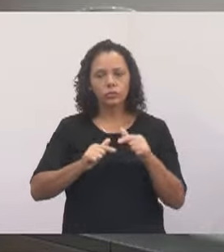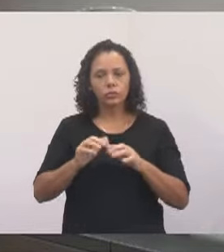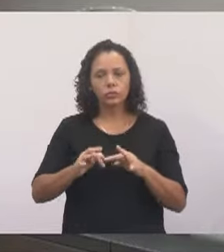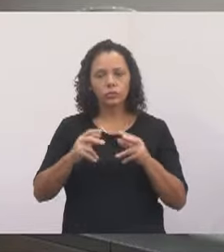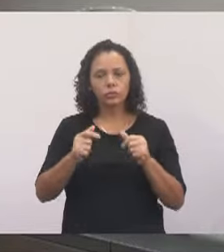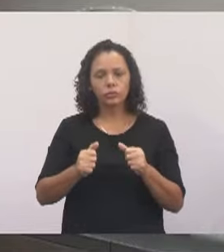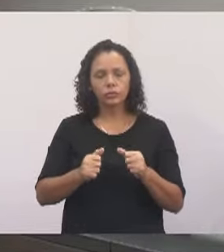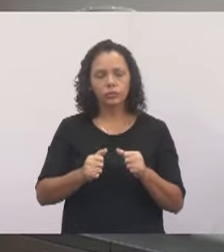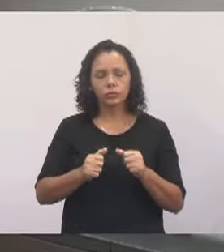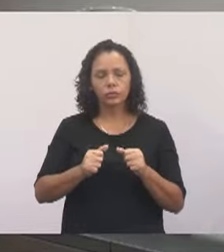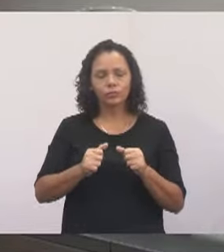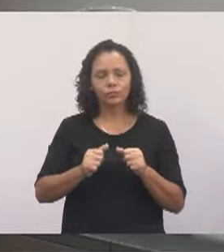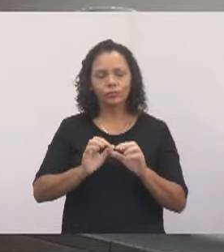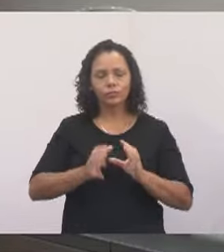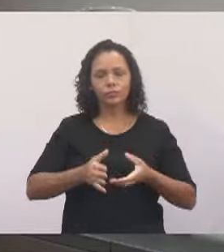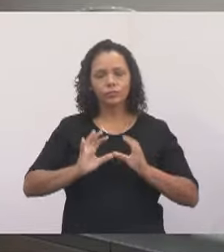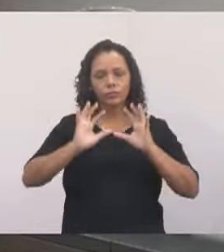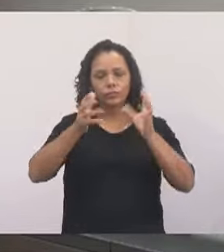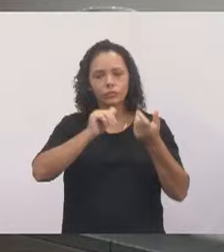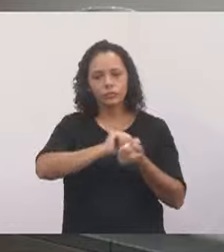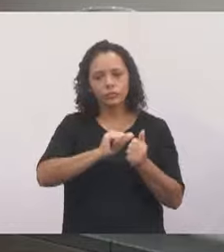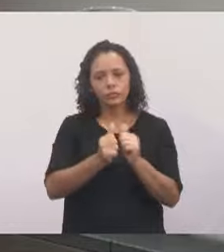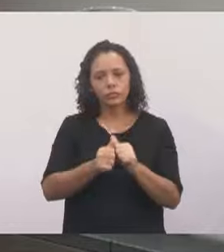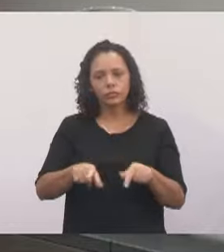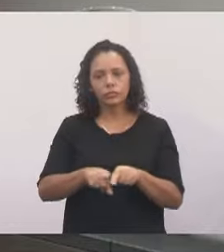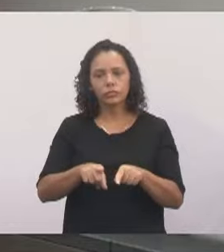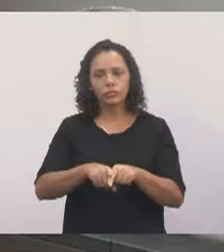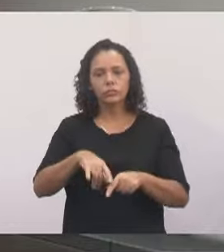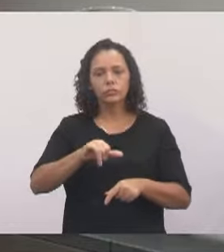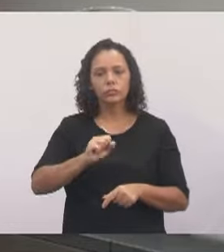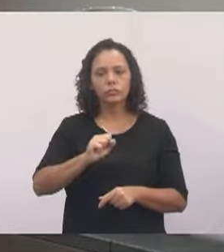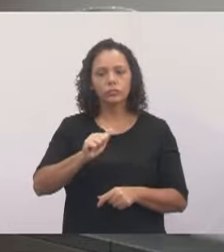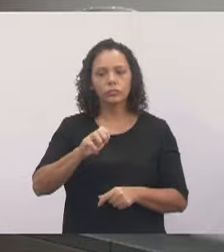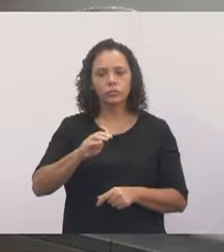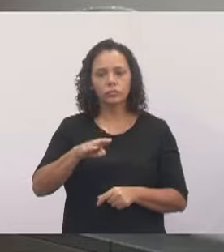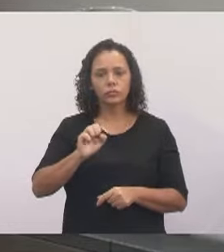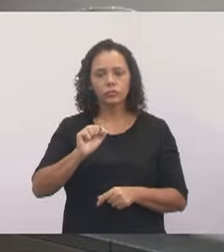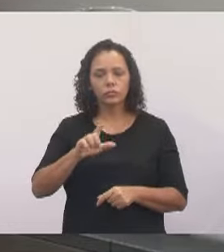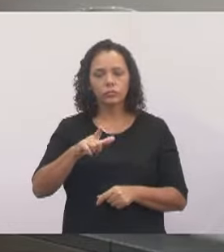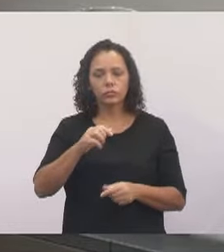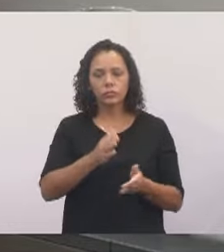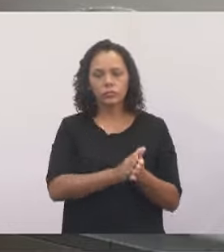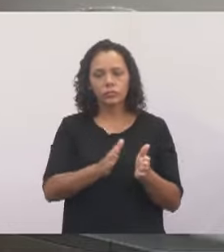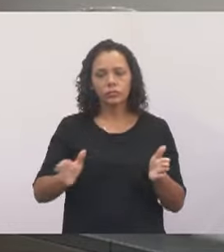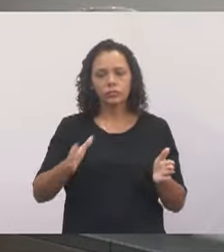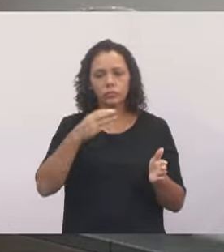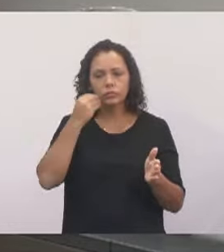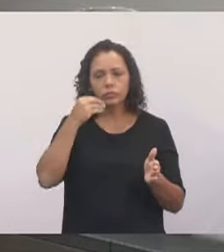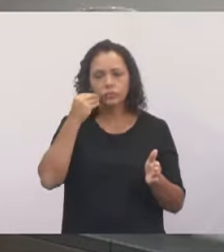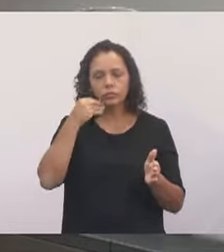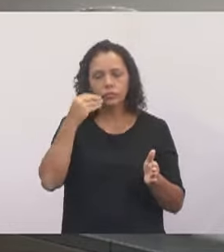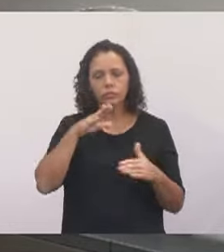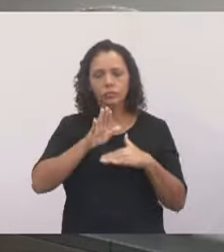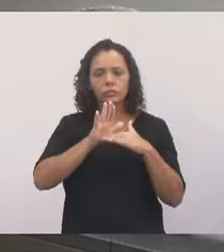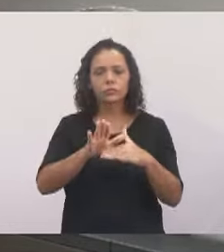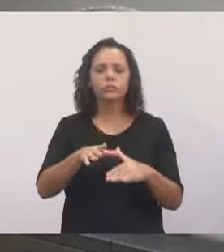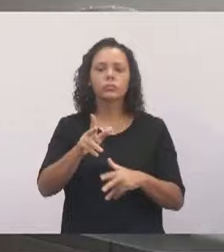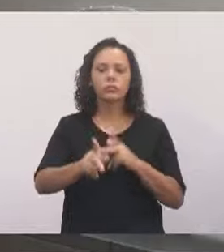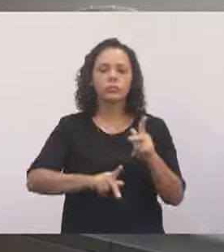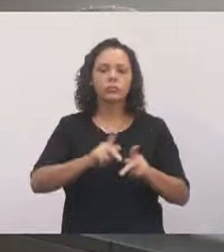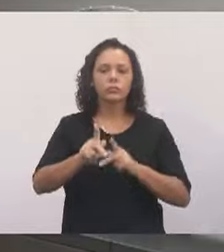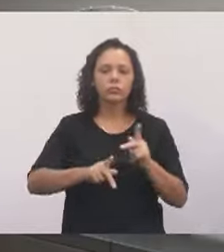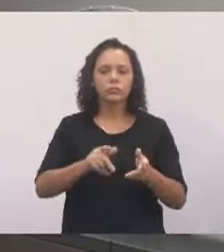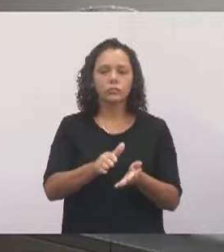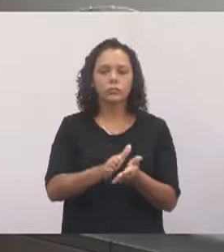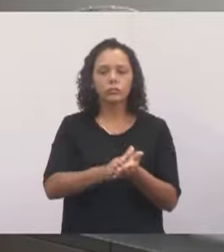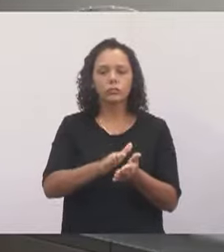e também, como já citado aqui, a Isabel Cassal, pelo tempo de experiência, de luta e de atendimento aos nossos munícipes da cidade de Jacareí